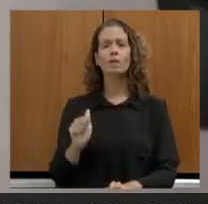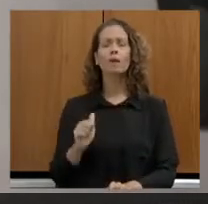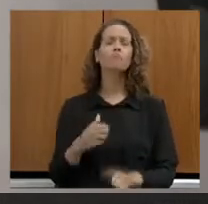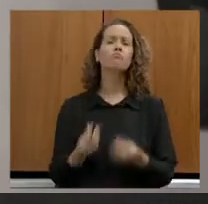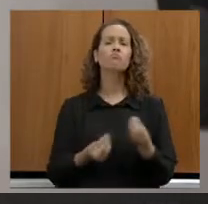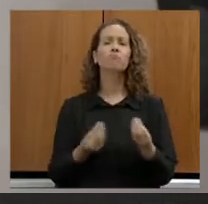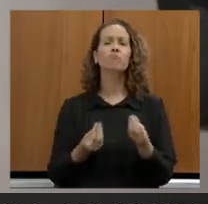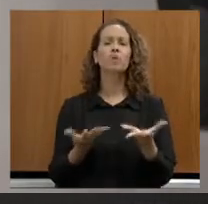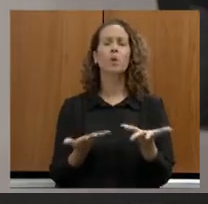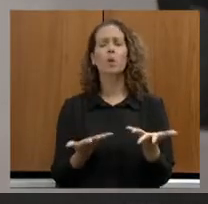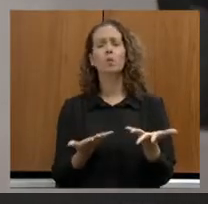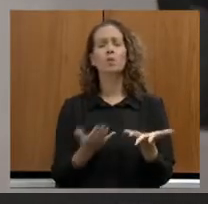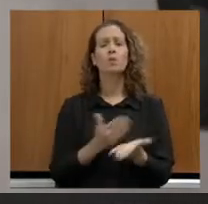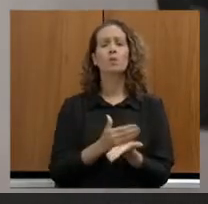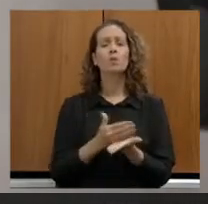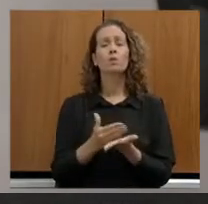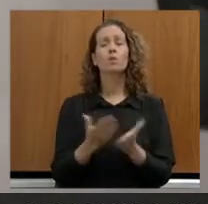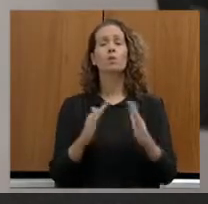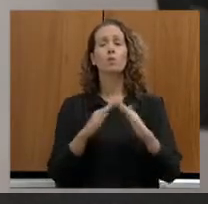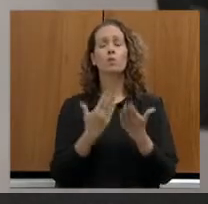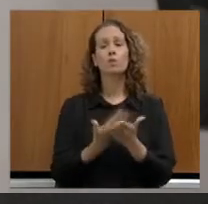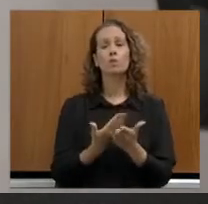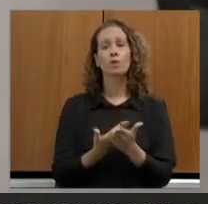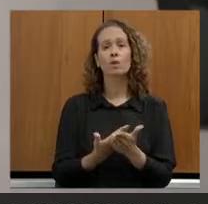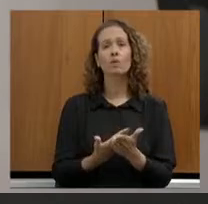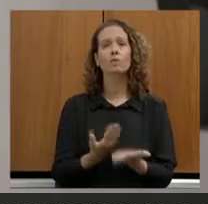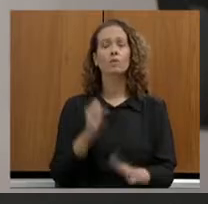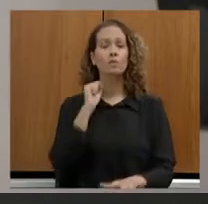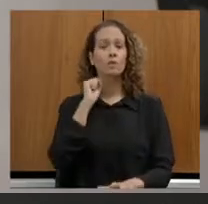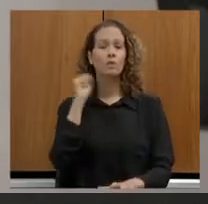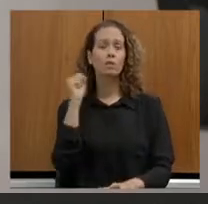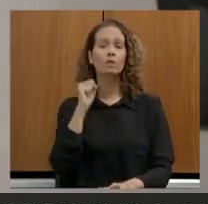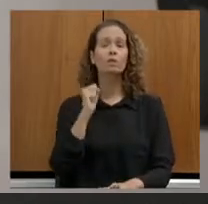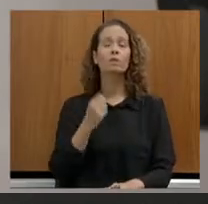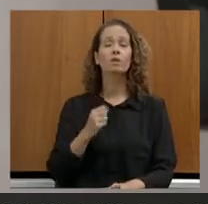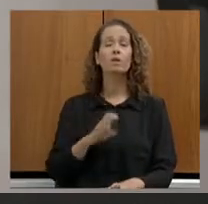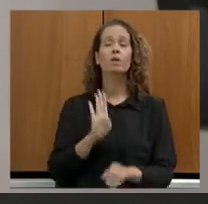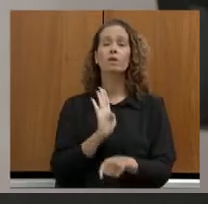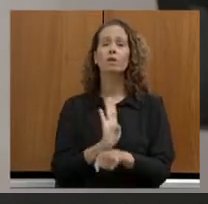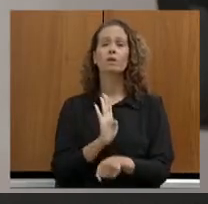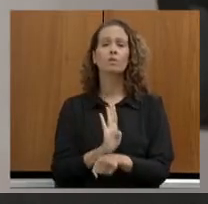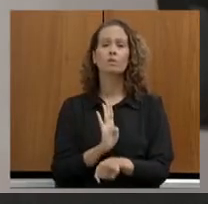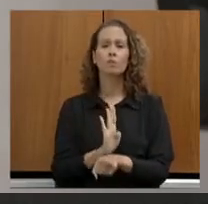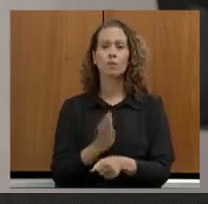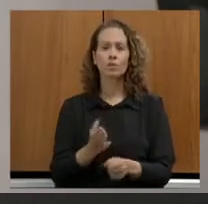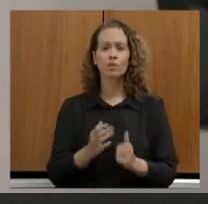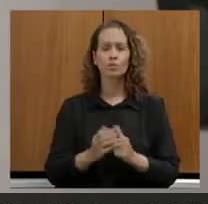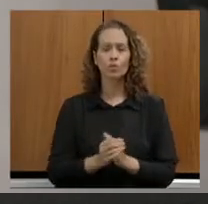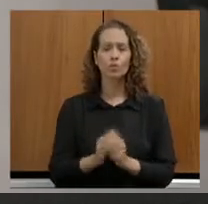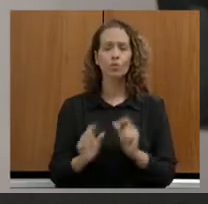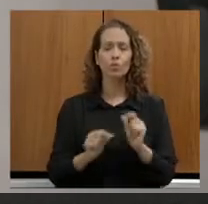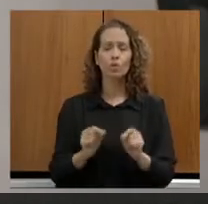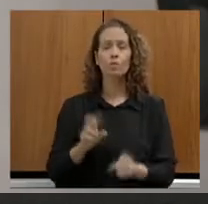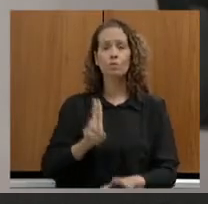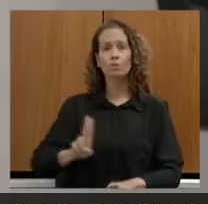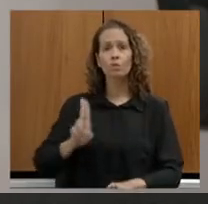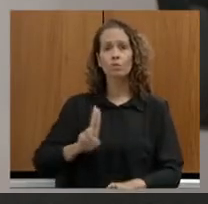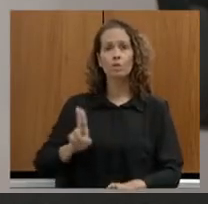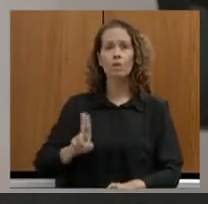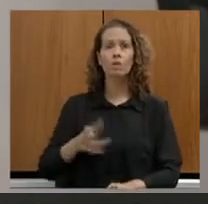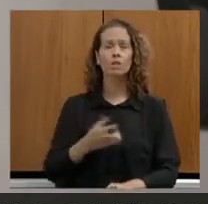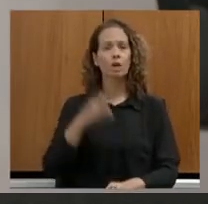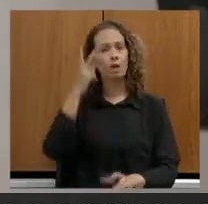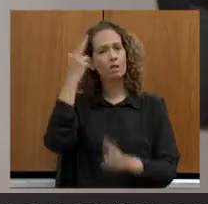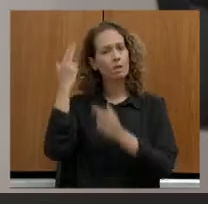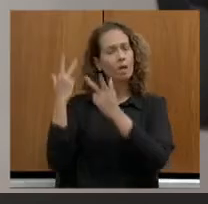da orientação e o Colégio Tiradentes unidade Betim deu as suas estudantes não permitido em nenhuma hipótese o que essas utiliza em penteados